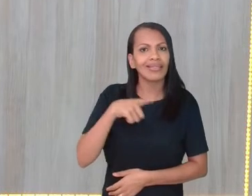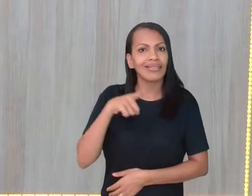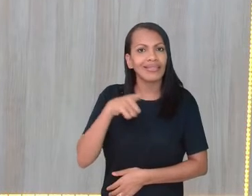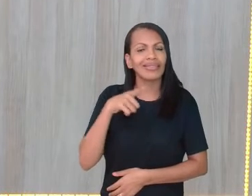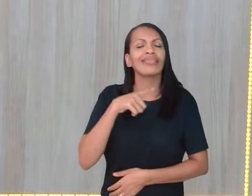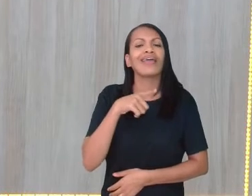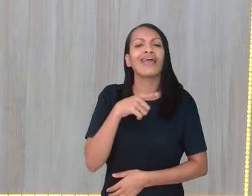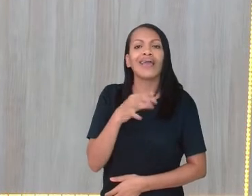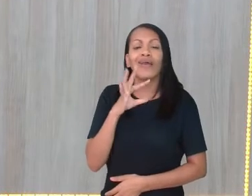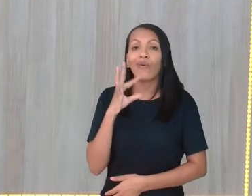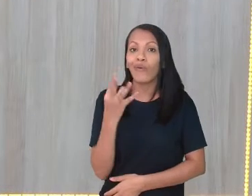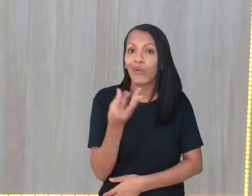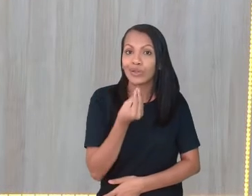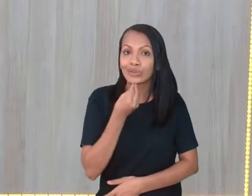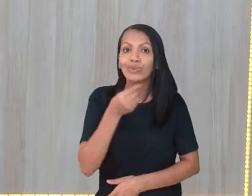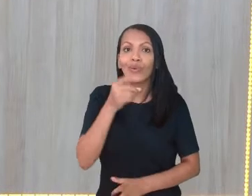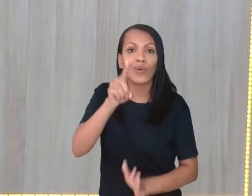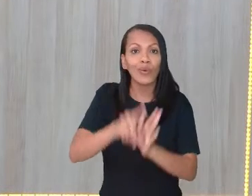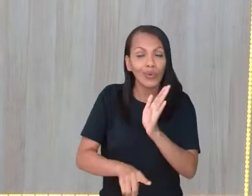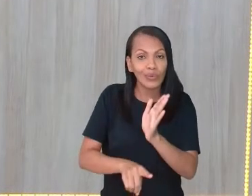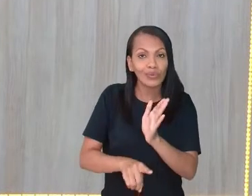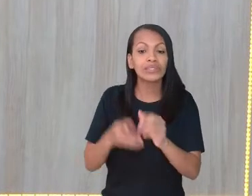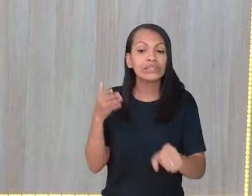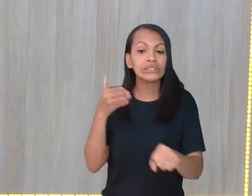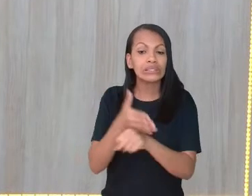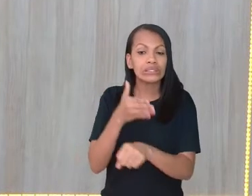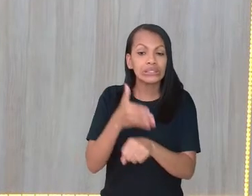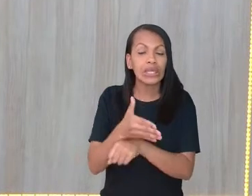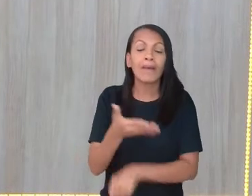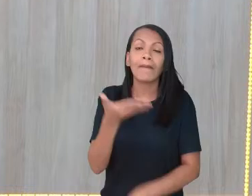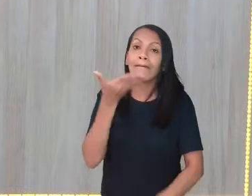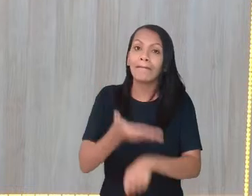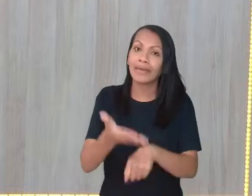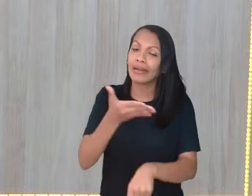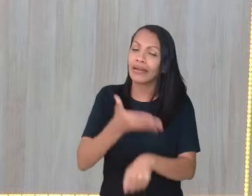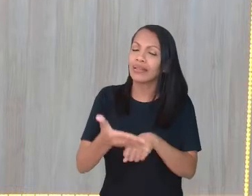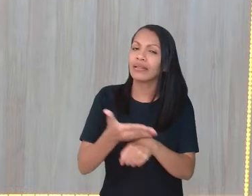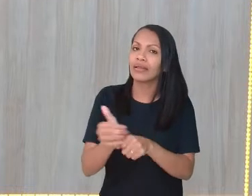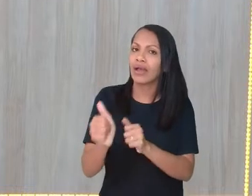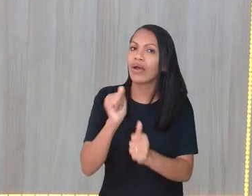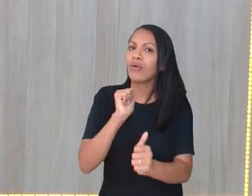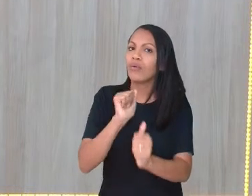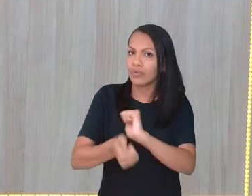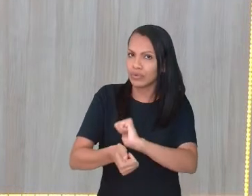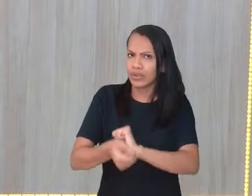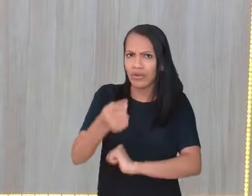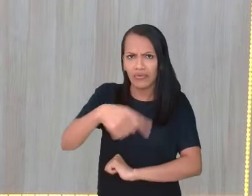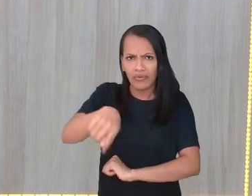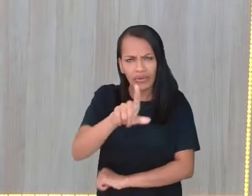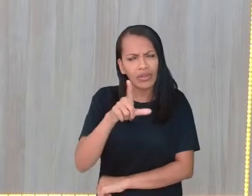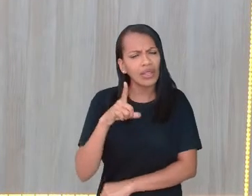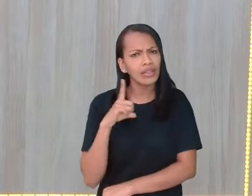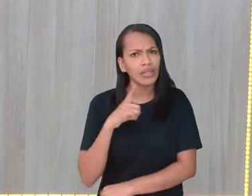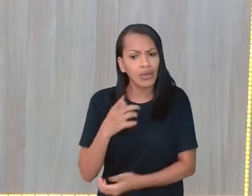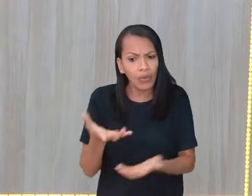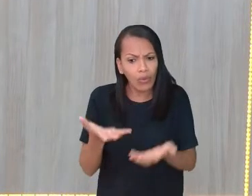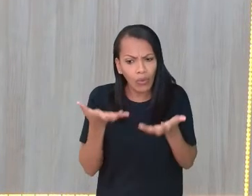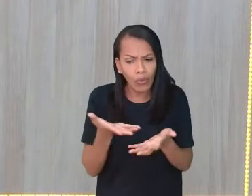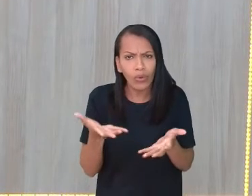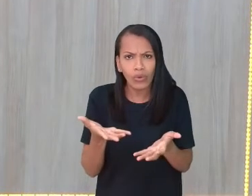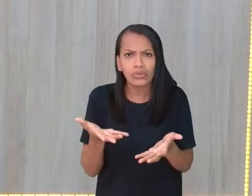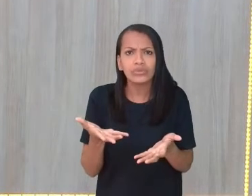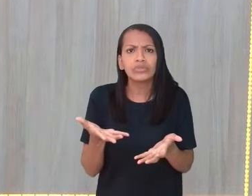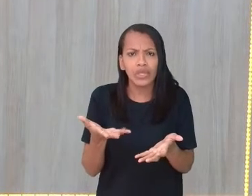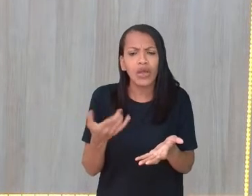conhecimento sobre o direito que vocês têm de acesso ao esporte. Então, a partir de hoje, vocês vão ter munição para poder dizer assim,